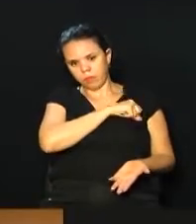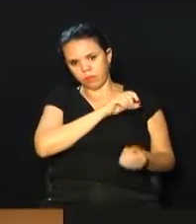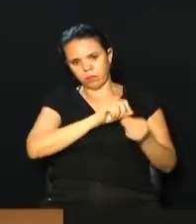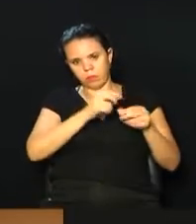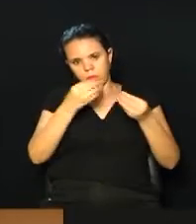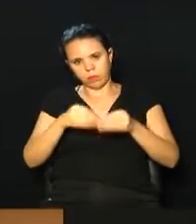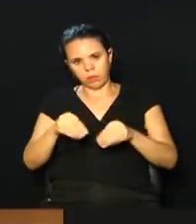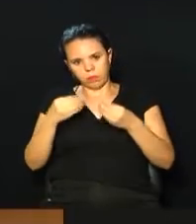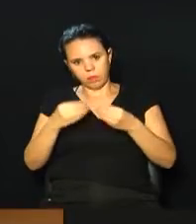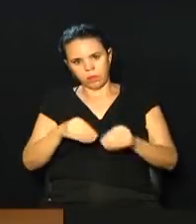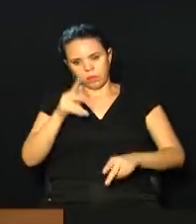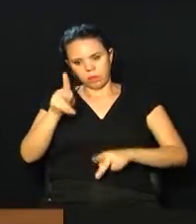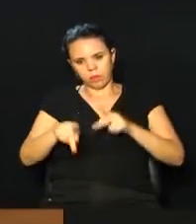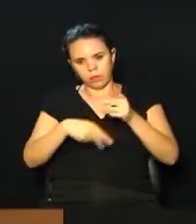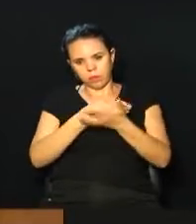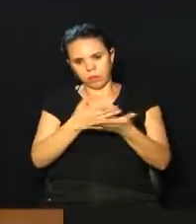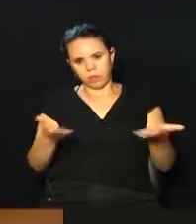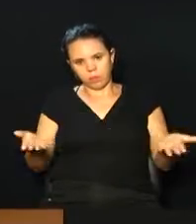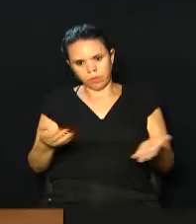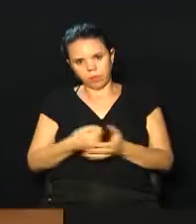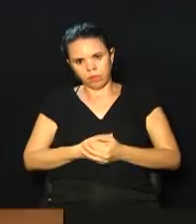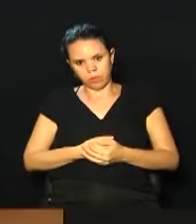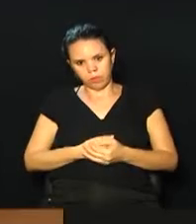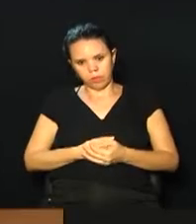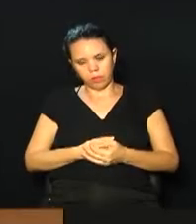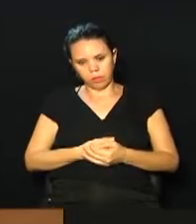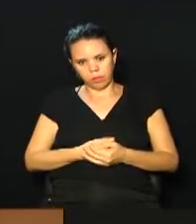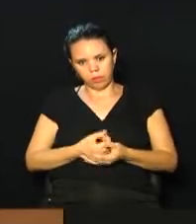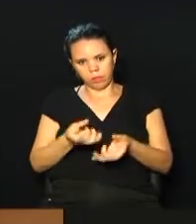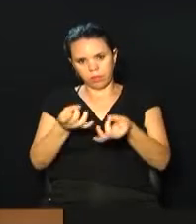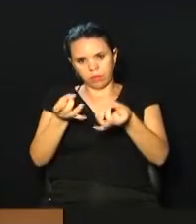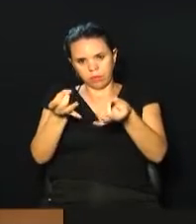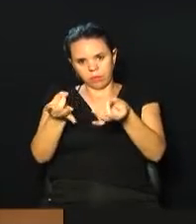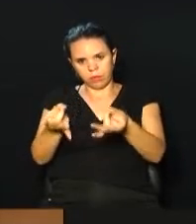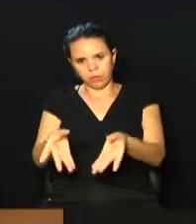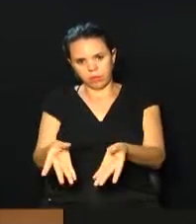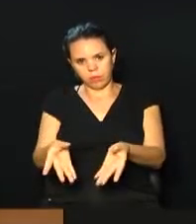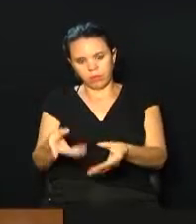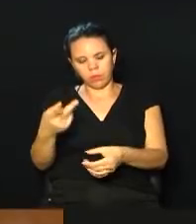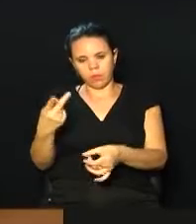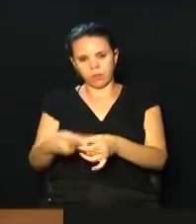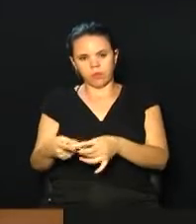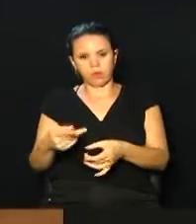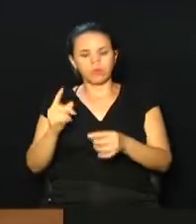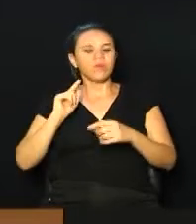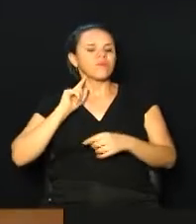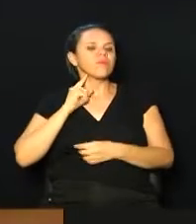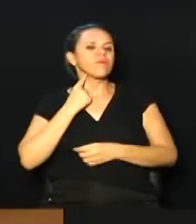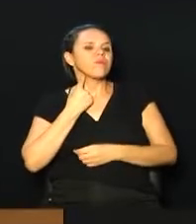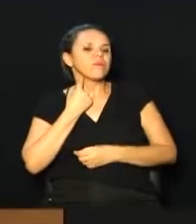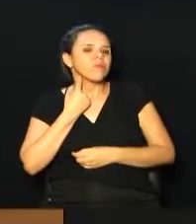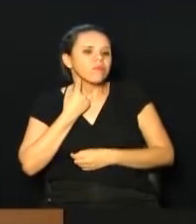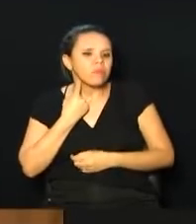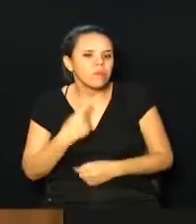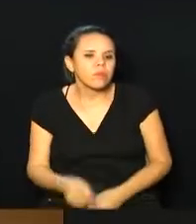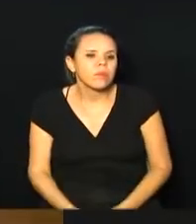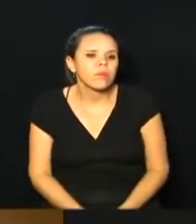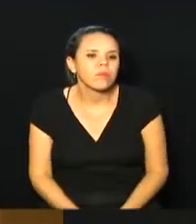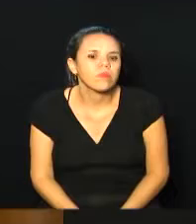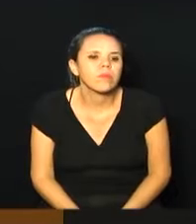para ele mesmo quando ele atira esses produtos nos cursos d'água.